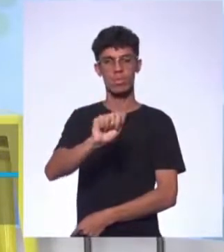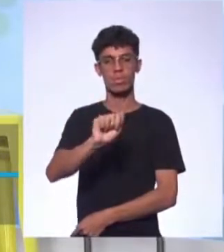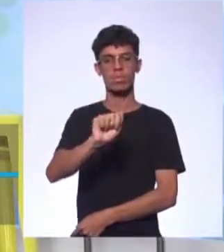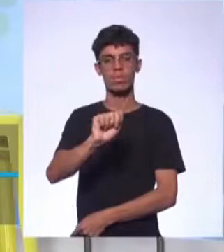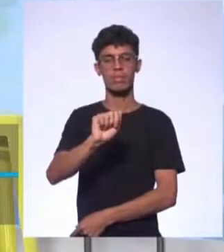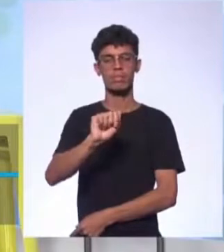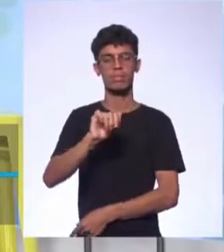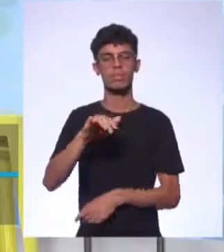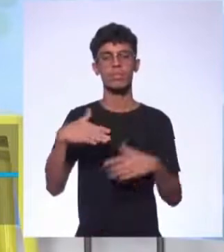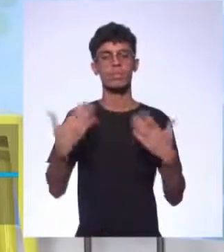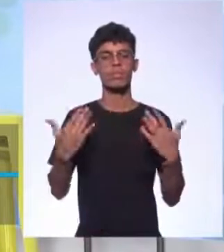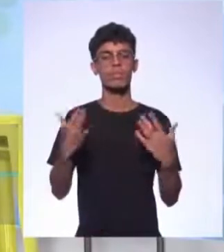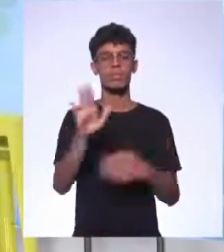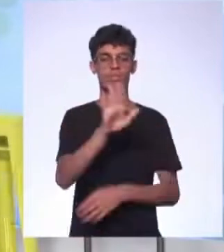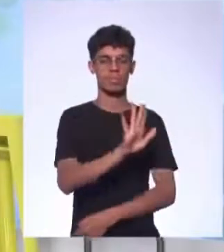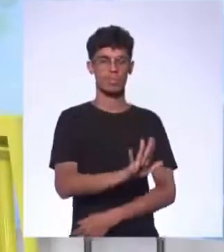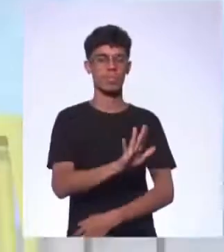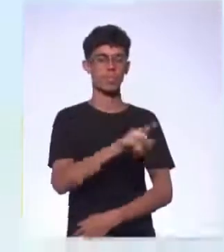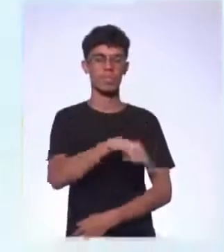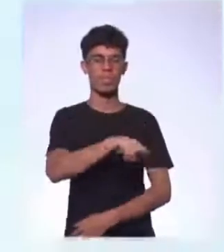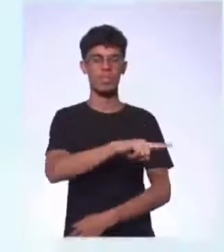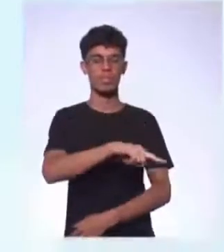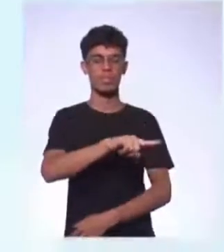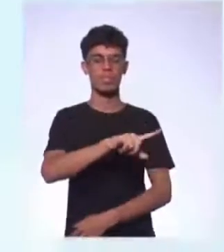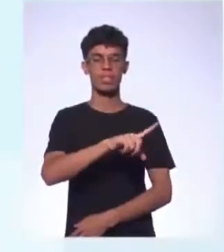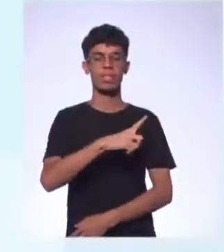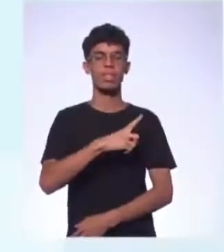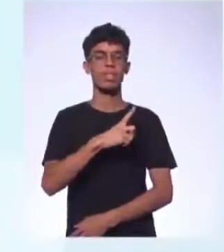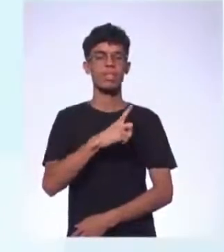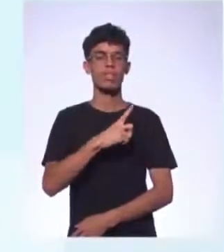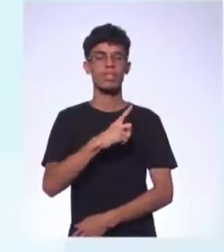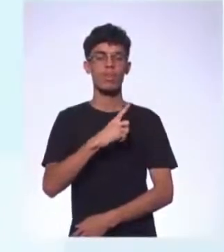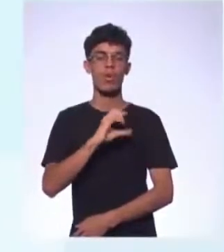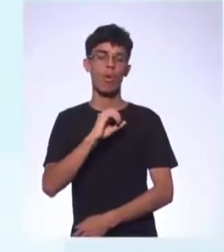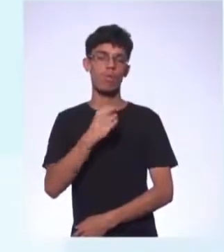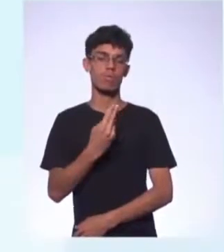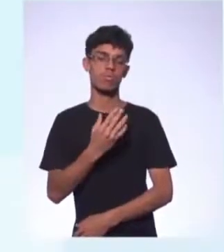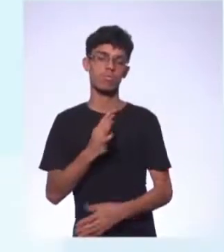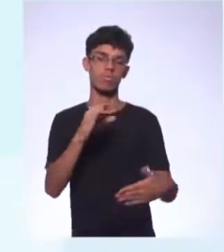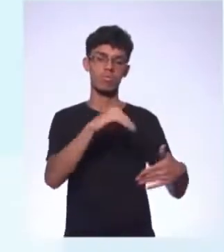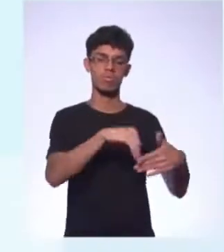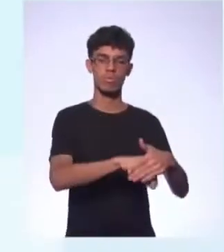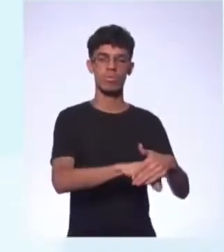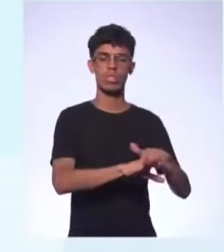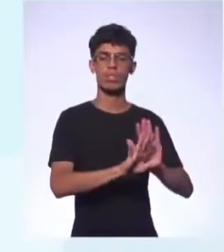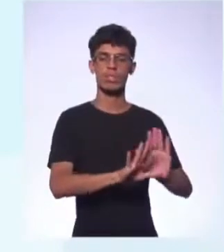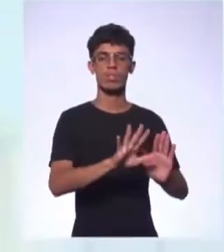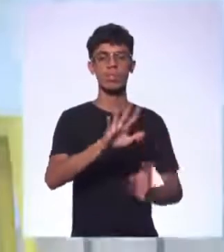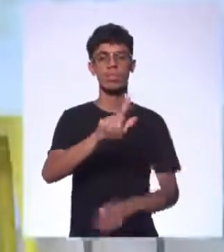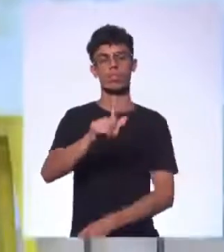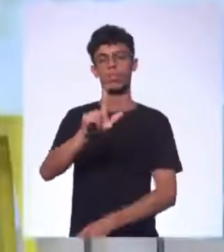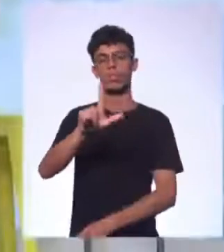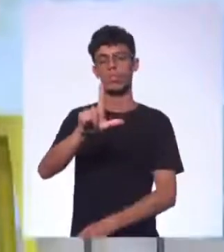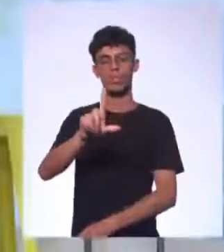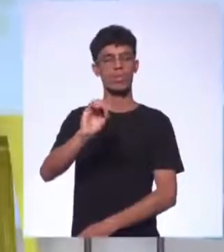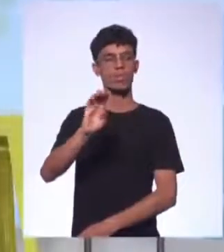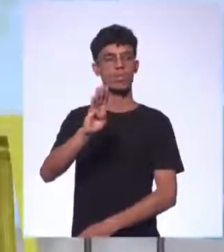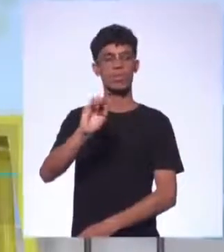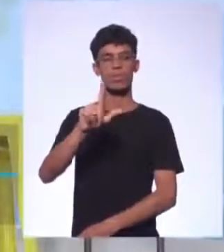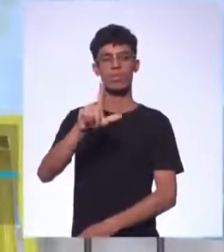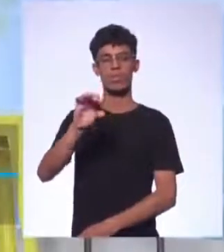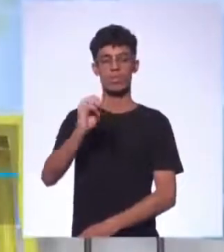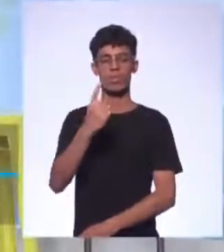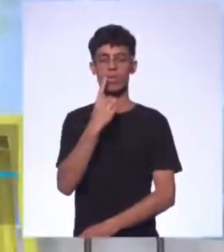portanto, a hemoglobina é uma proteína existente ou que está contida lá nos glóbulos vermelhos.